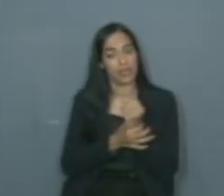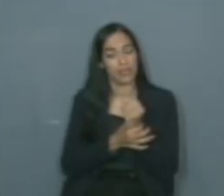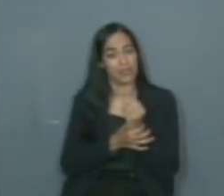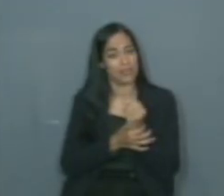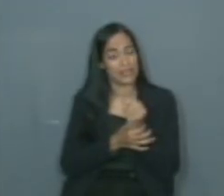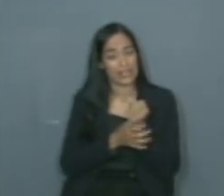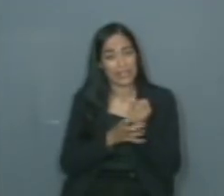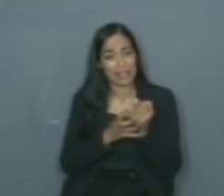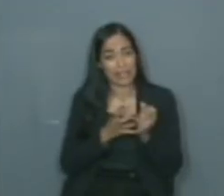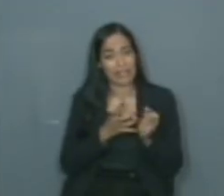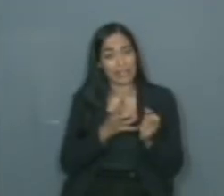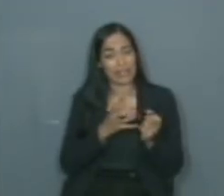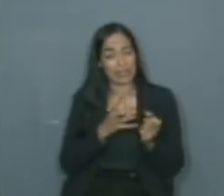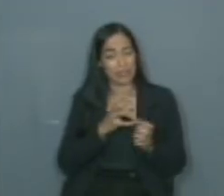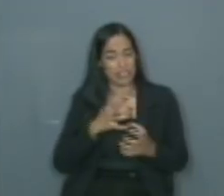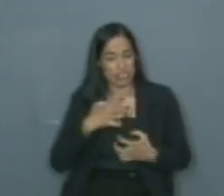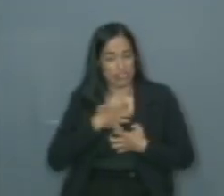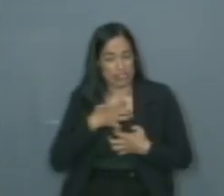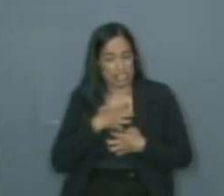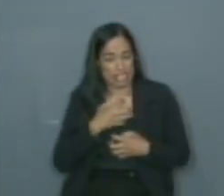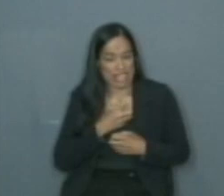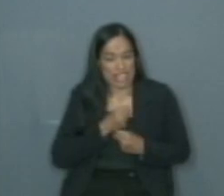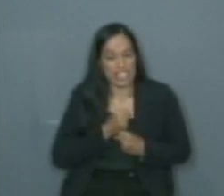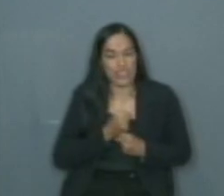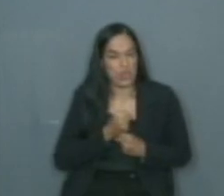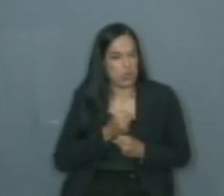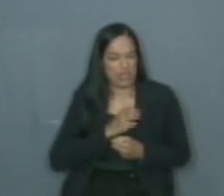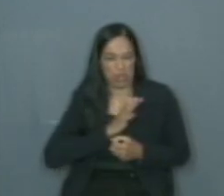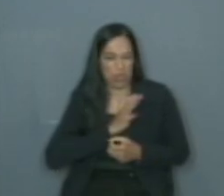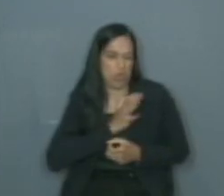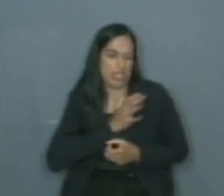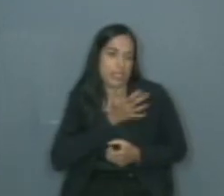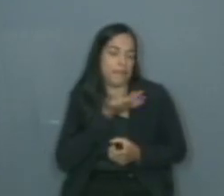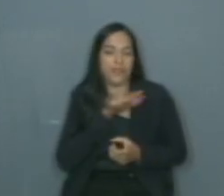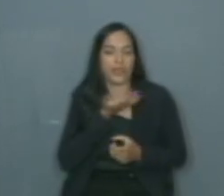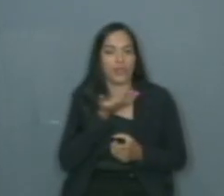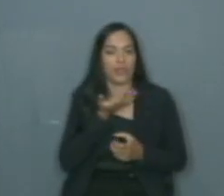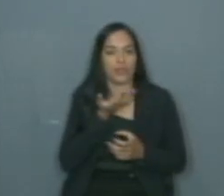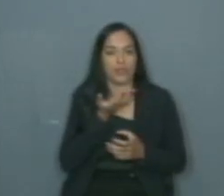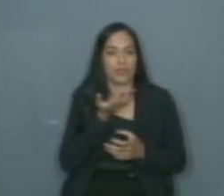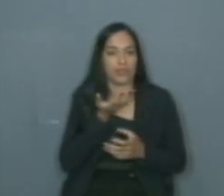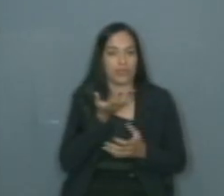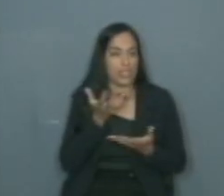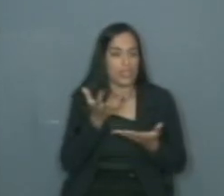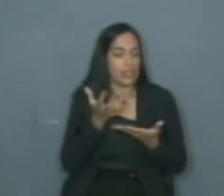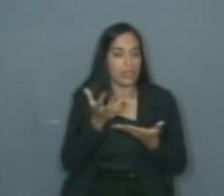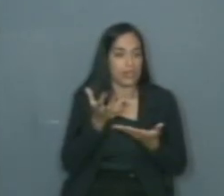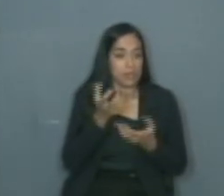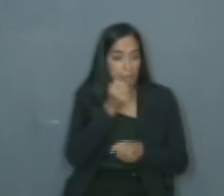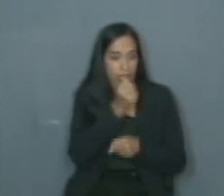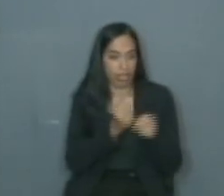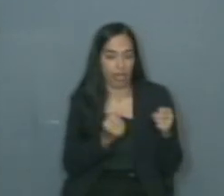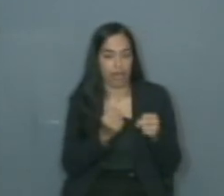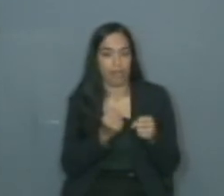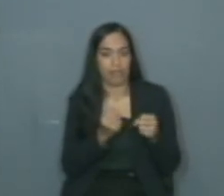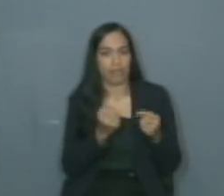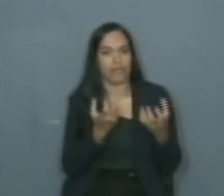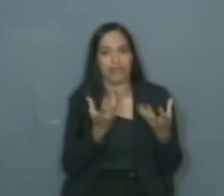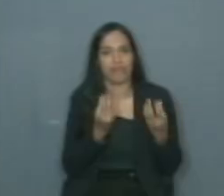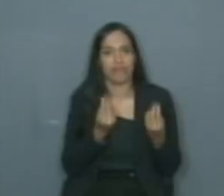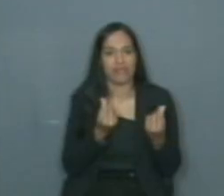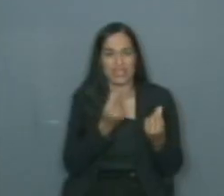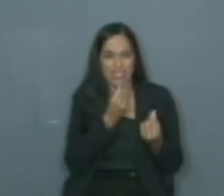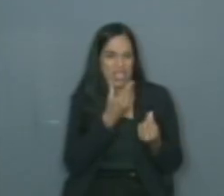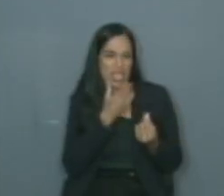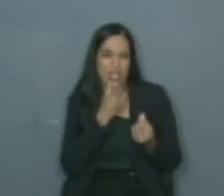tão assassino, tão miserável, que foi tomado por aquele homem ali? Que a gente não pode chamar